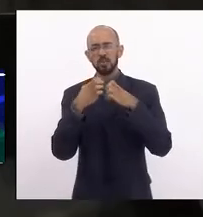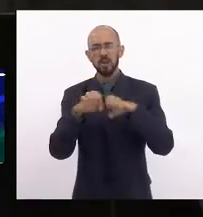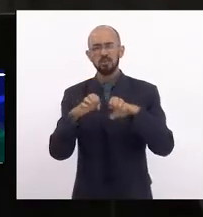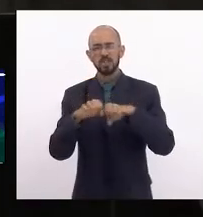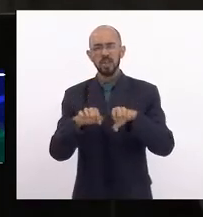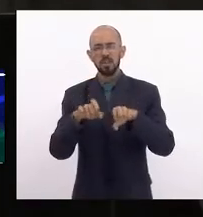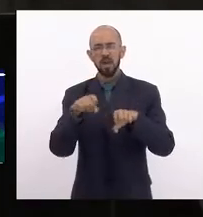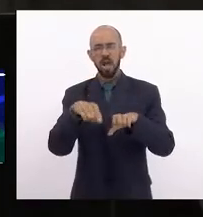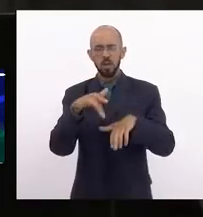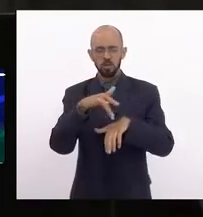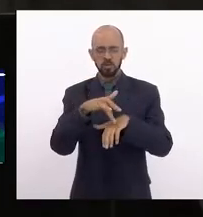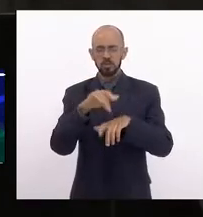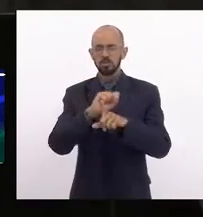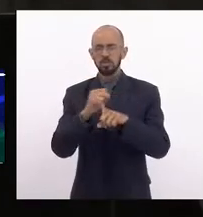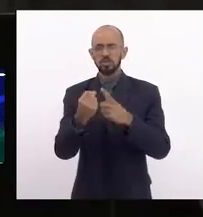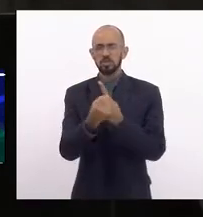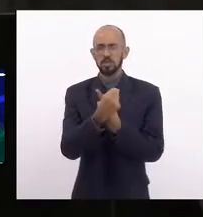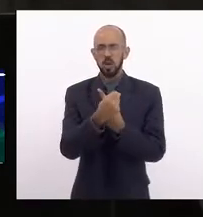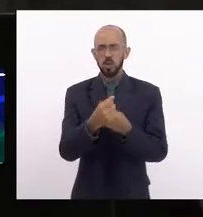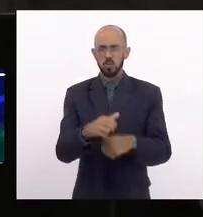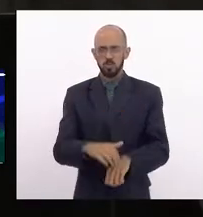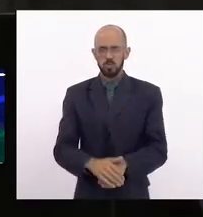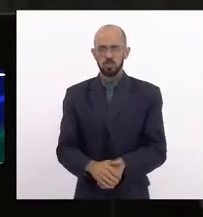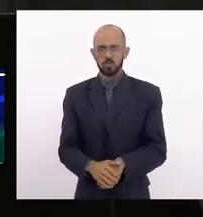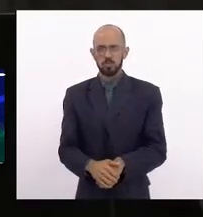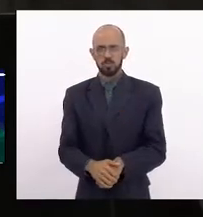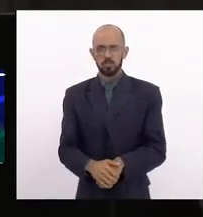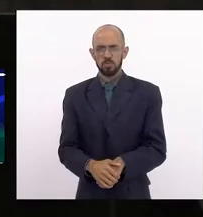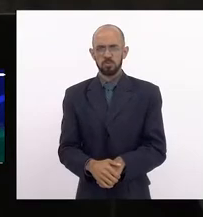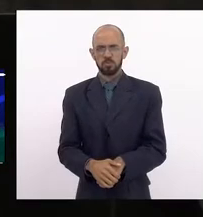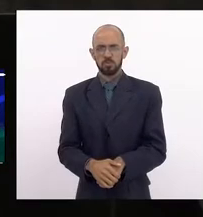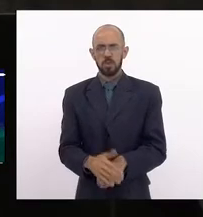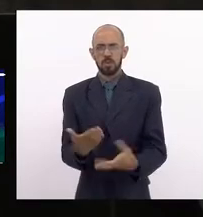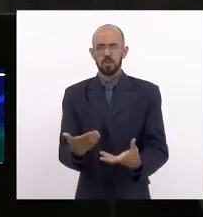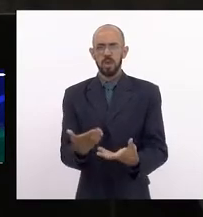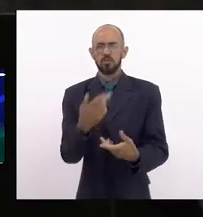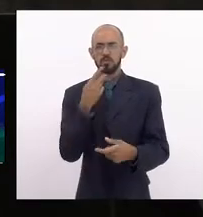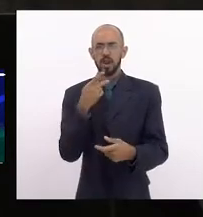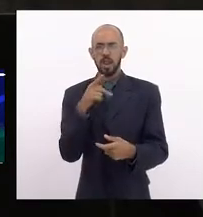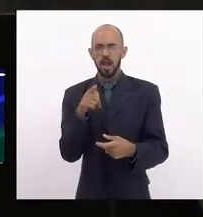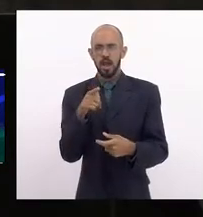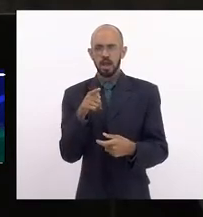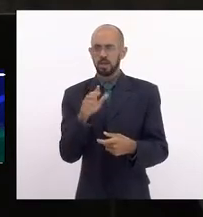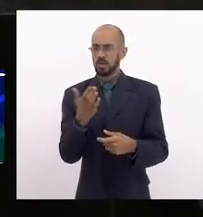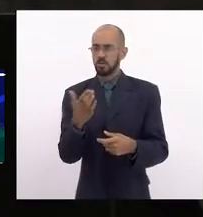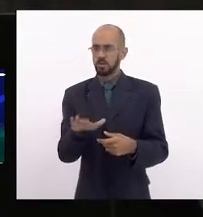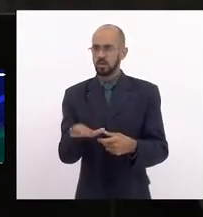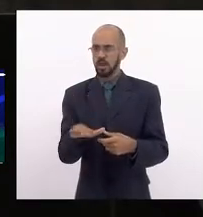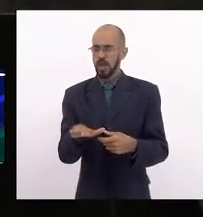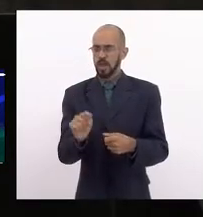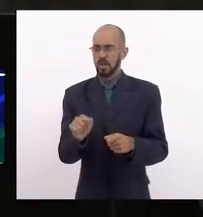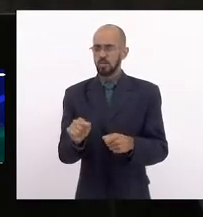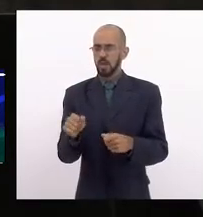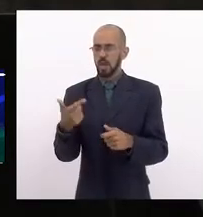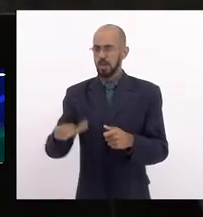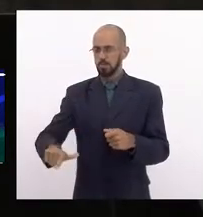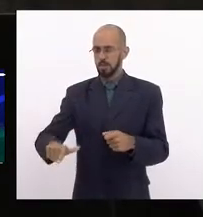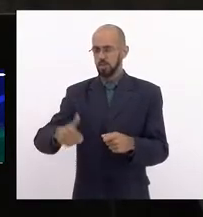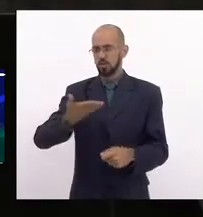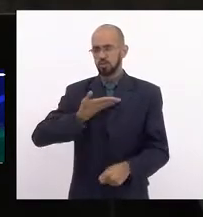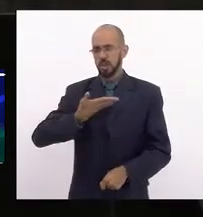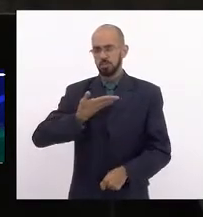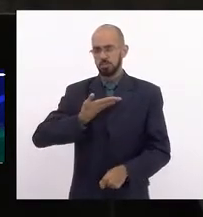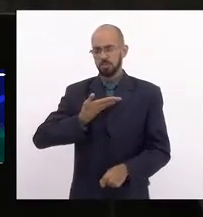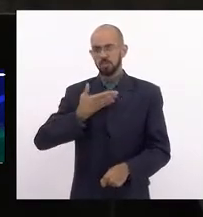constrangimento para a sociedade e eu quero aqui falar e sem ser redundante com a palavra dos meus